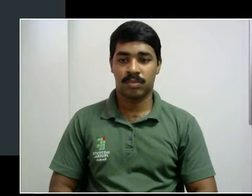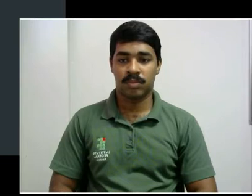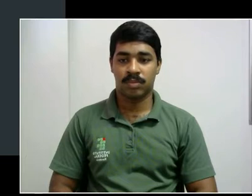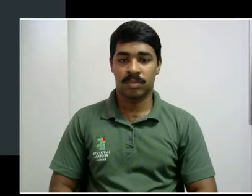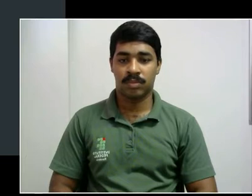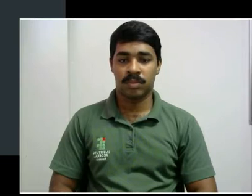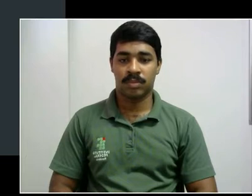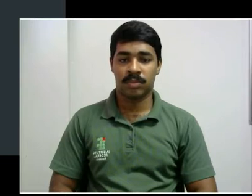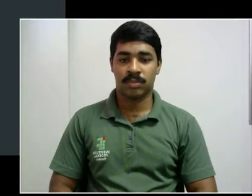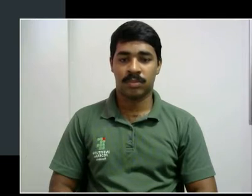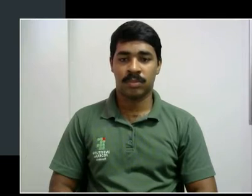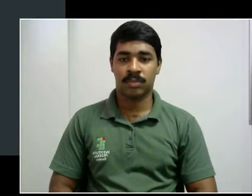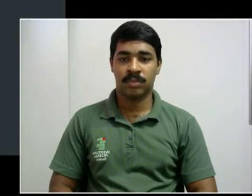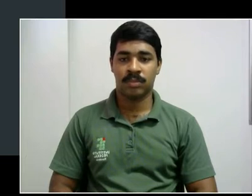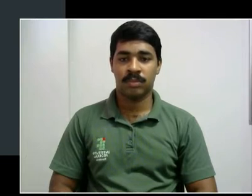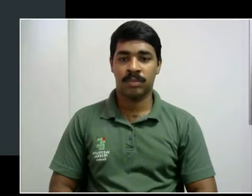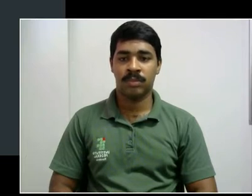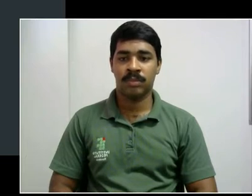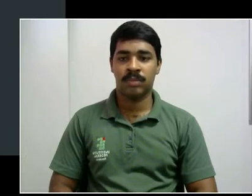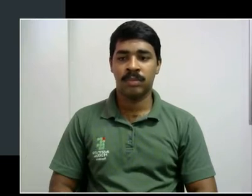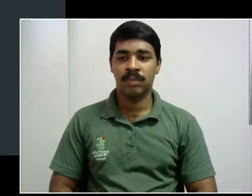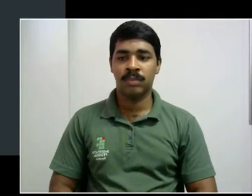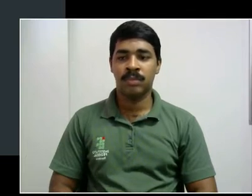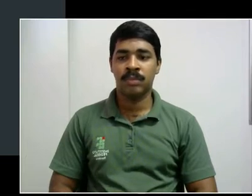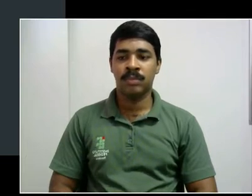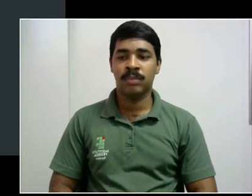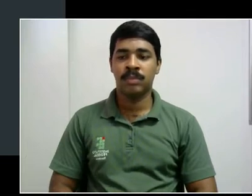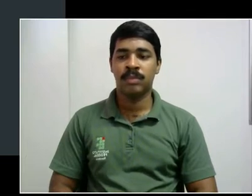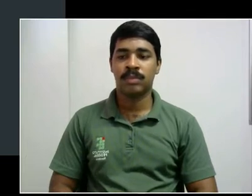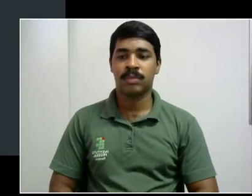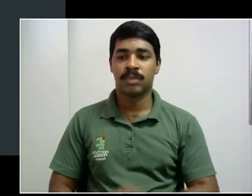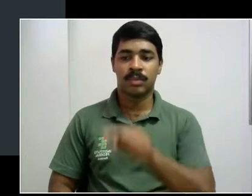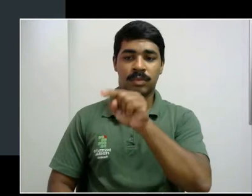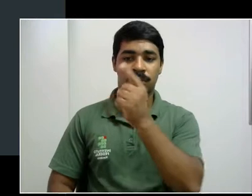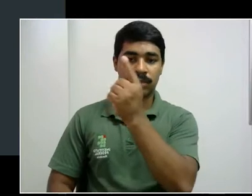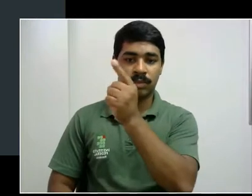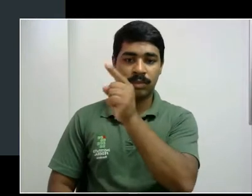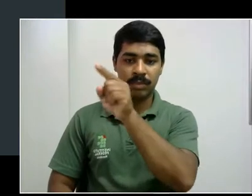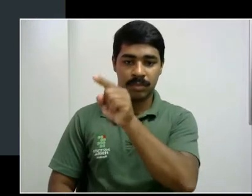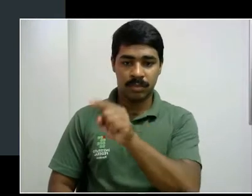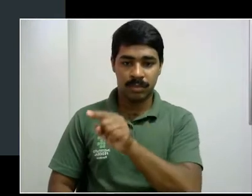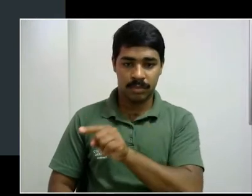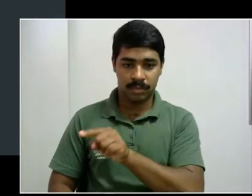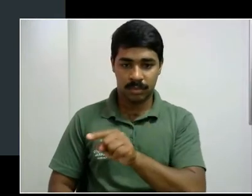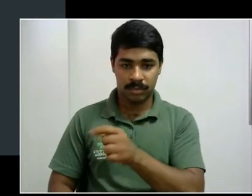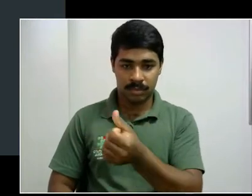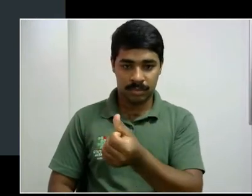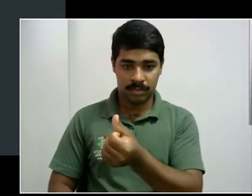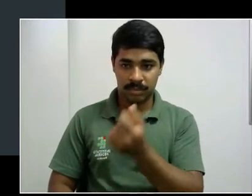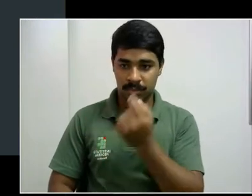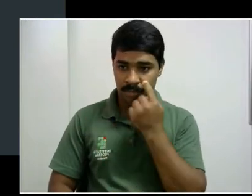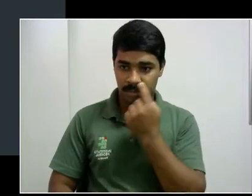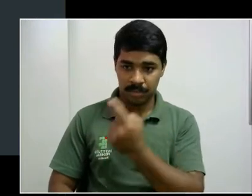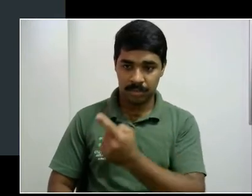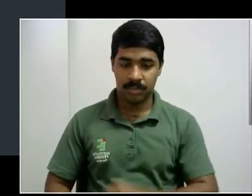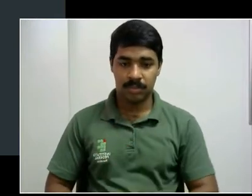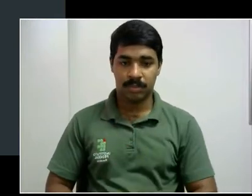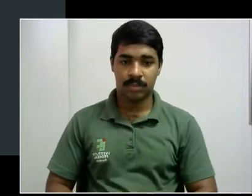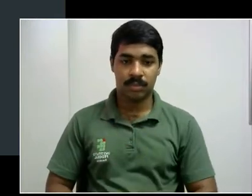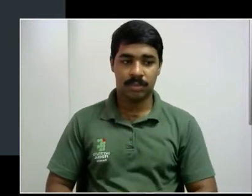que a gente encontrou, ó, menos 1 e menos 6, né? Menos 1 está mais ou menos bem aqui, menos 6 está bem aqui. Então você só marcaria esse ponto